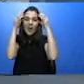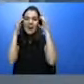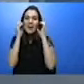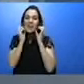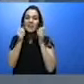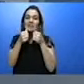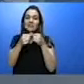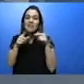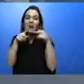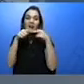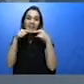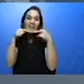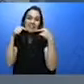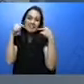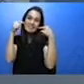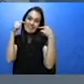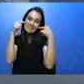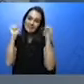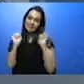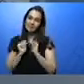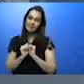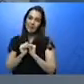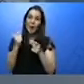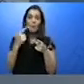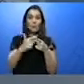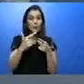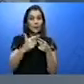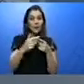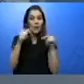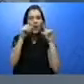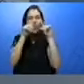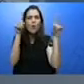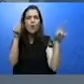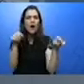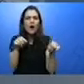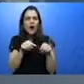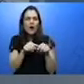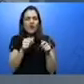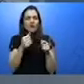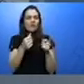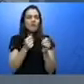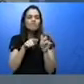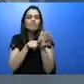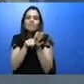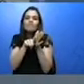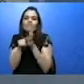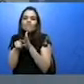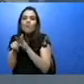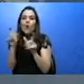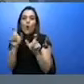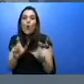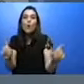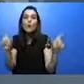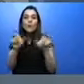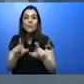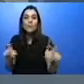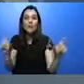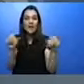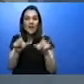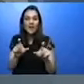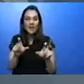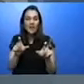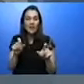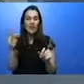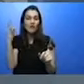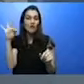feliz. O quadro foi interpretado por um computador da Universidade de